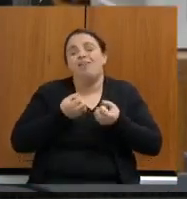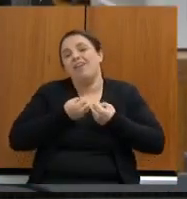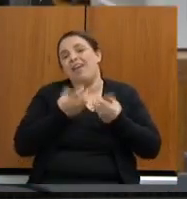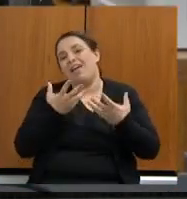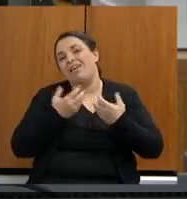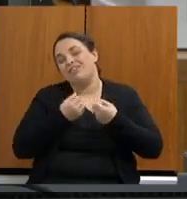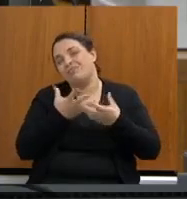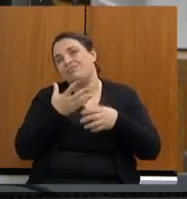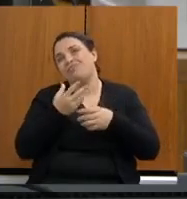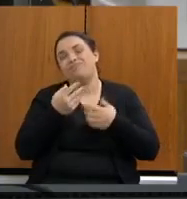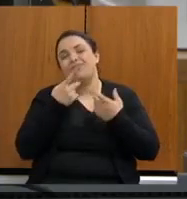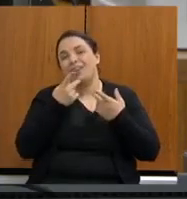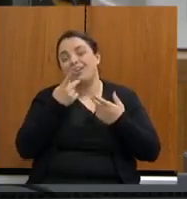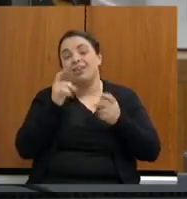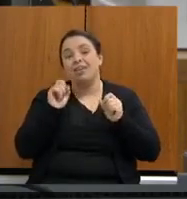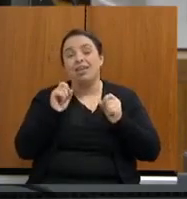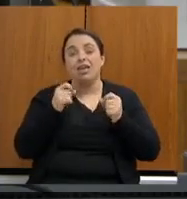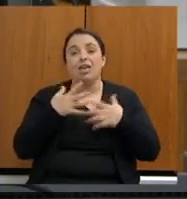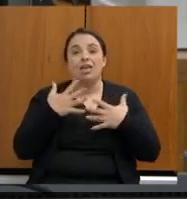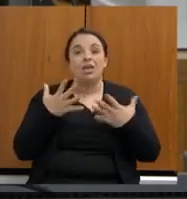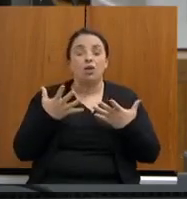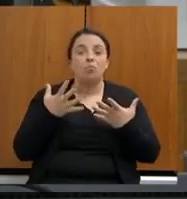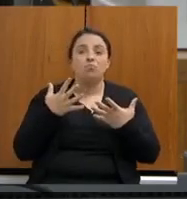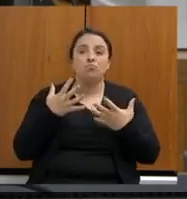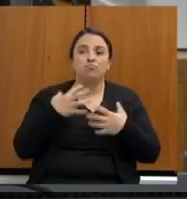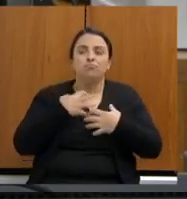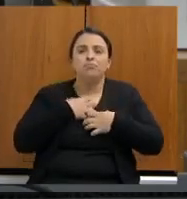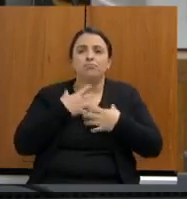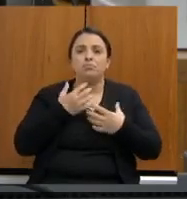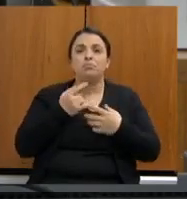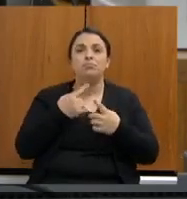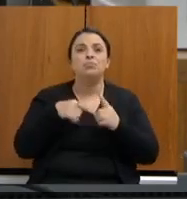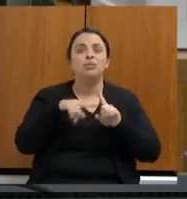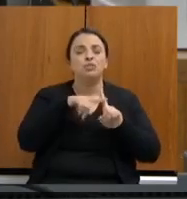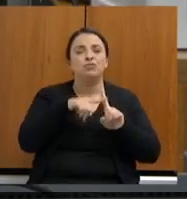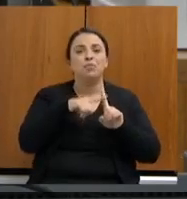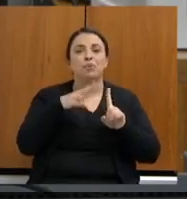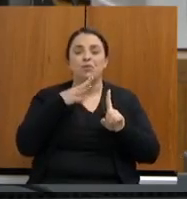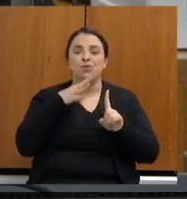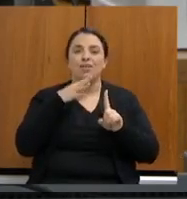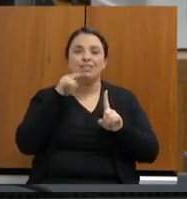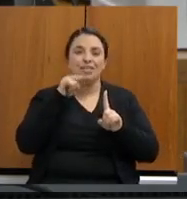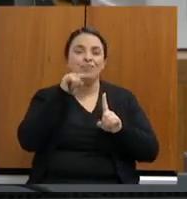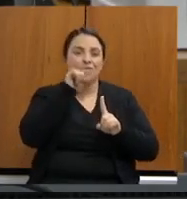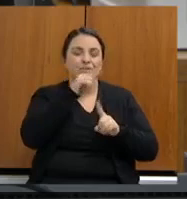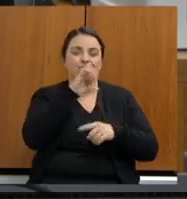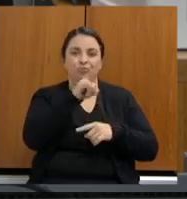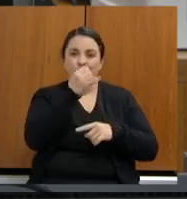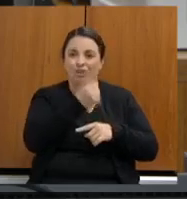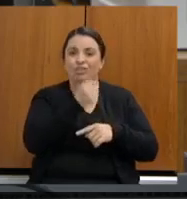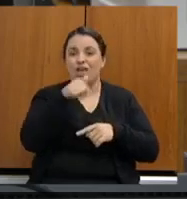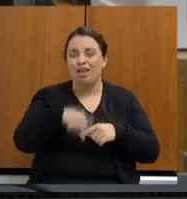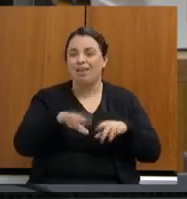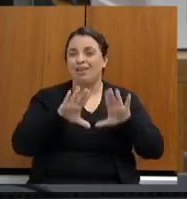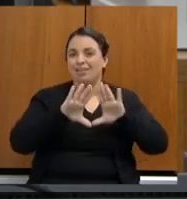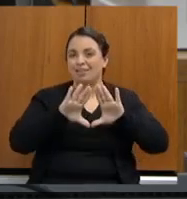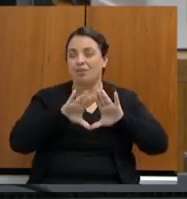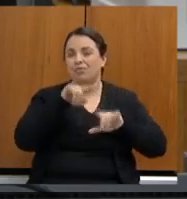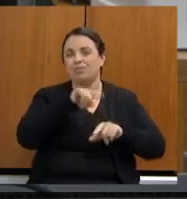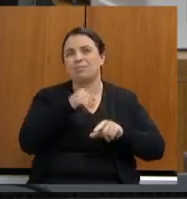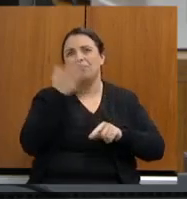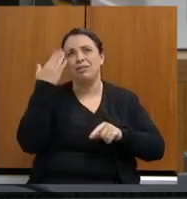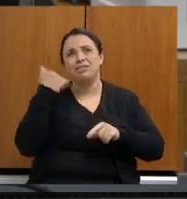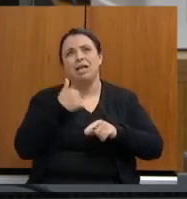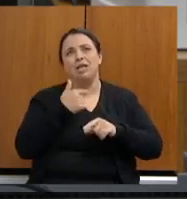inclusive é me surpreendi muito positivo e conhecendo o senhor aqui nessa casa porque como o senhor foi candidato a prefeito